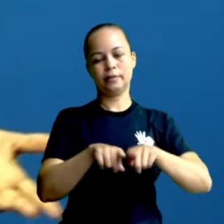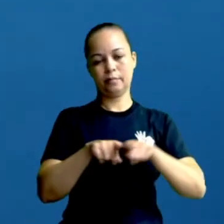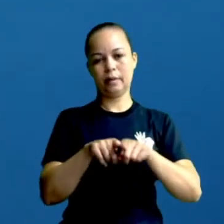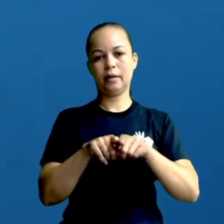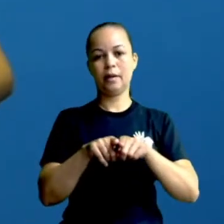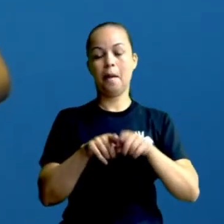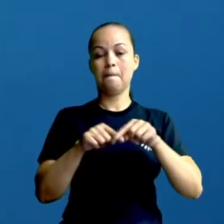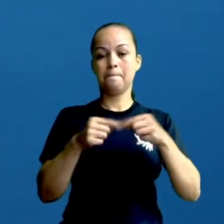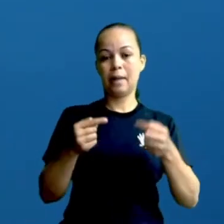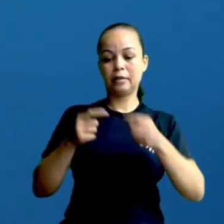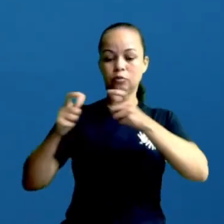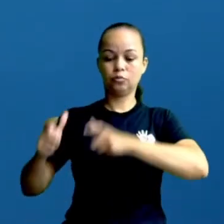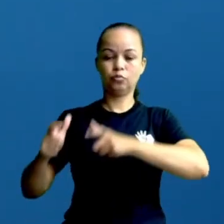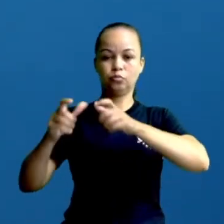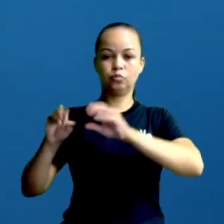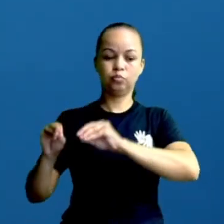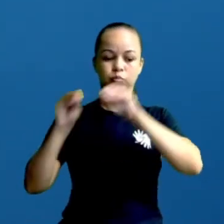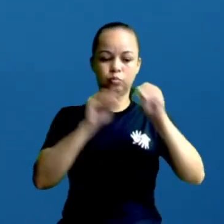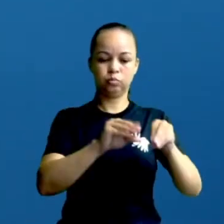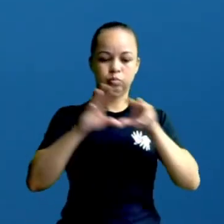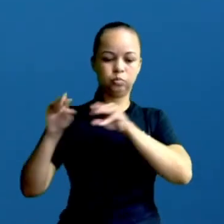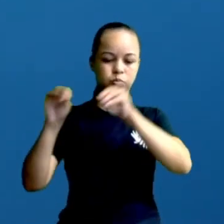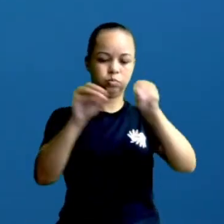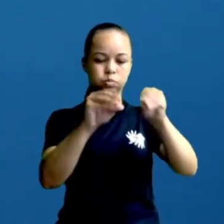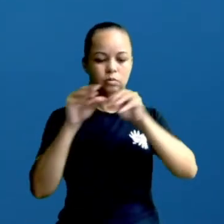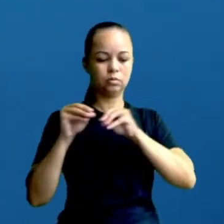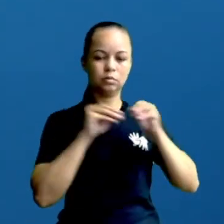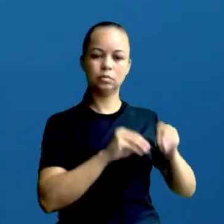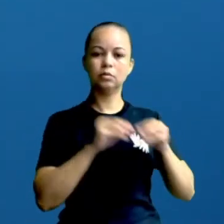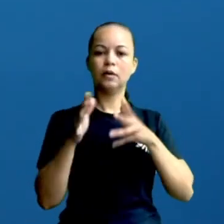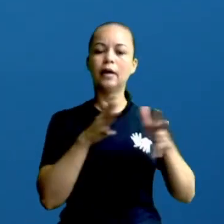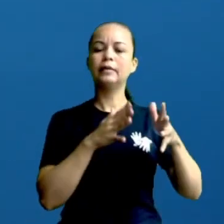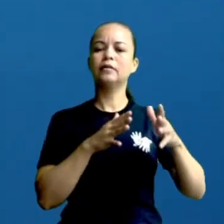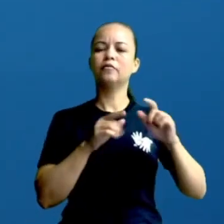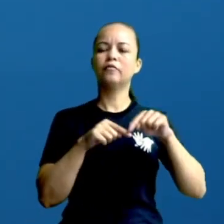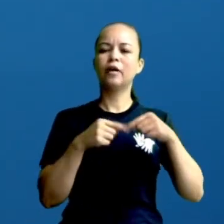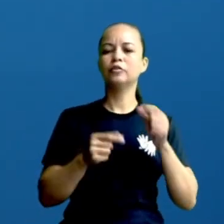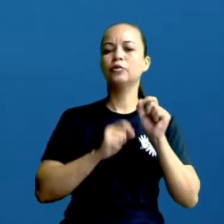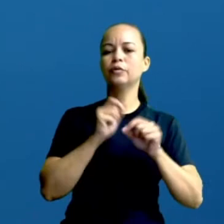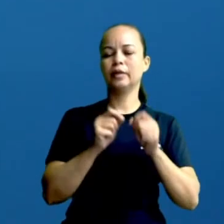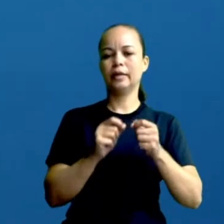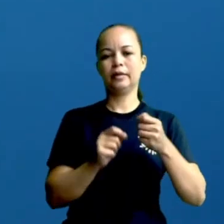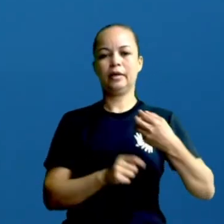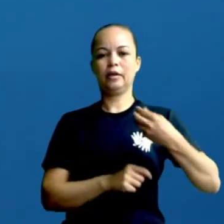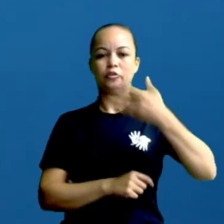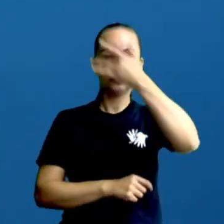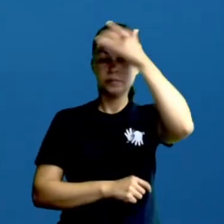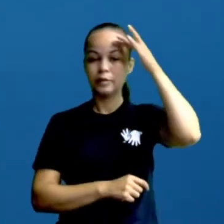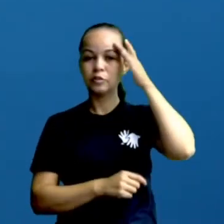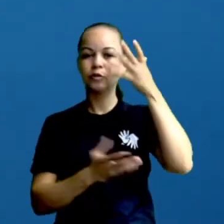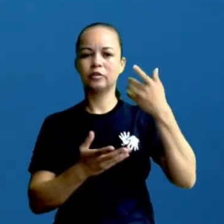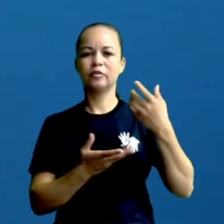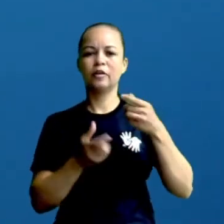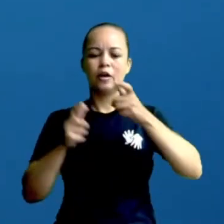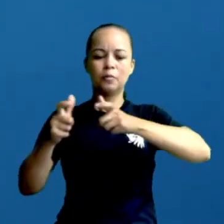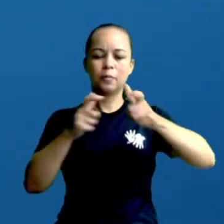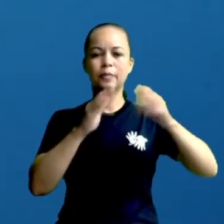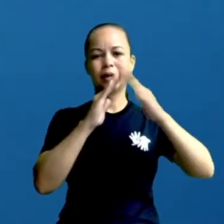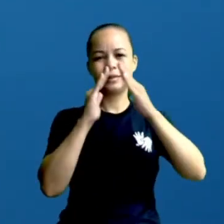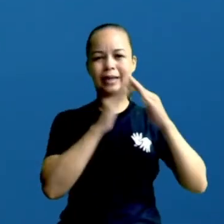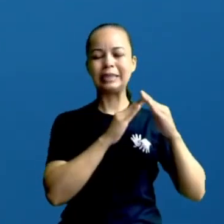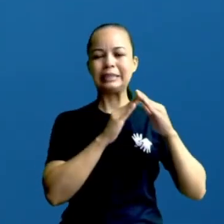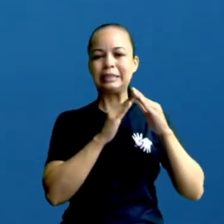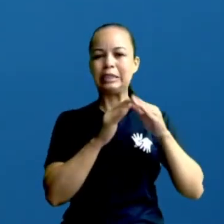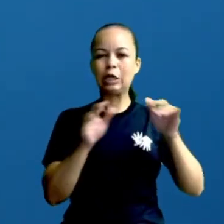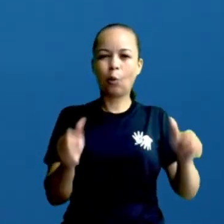ir para outros espaços, muitas vezes faz com que as pessoas, elas vivam em moradias, né, que não têm uma qualidade mesmo, né. Então